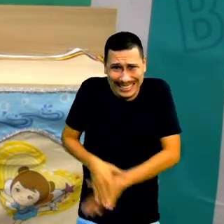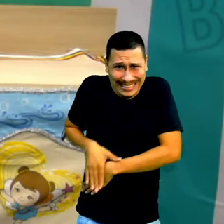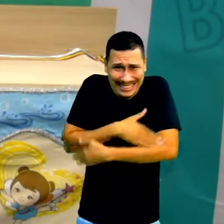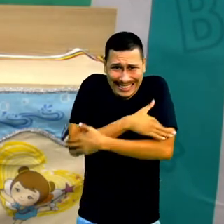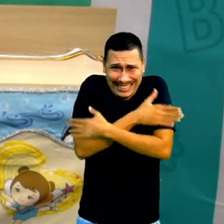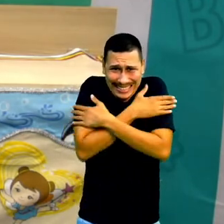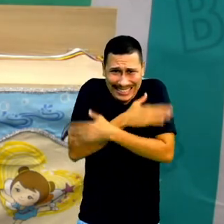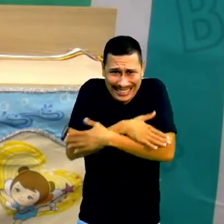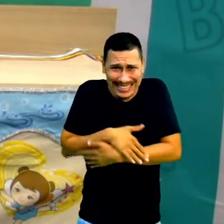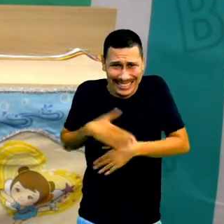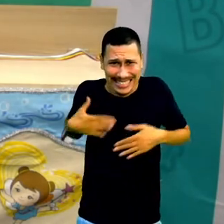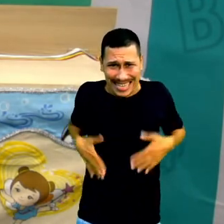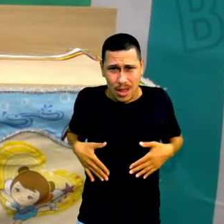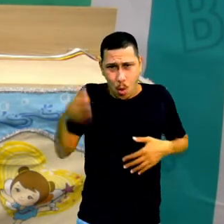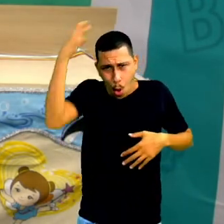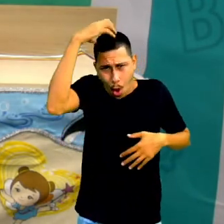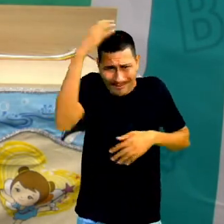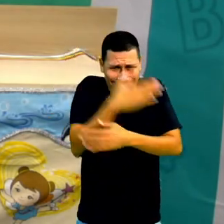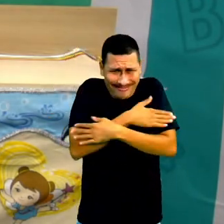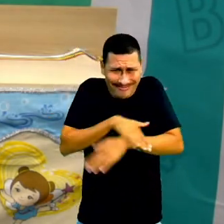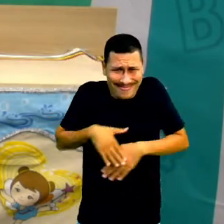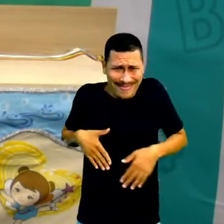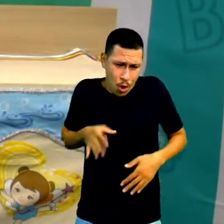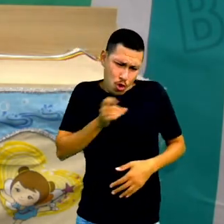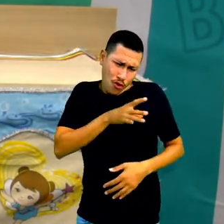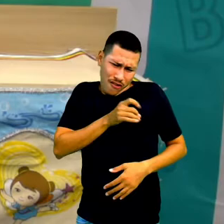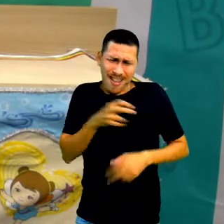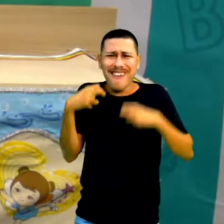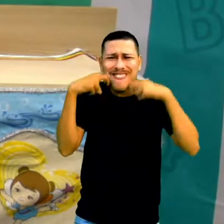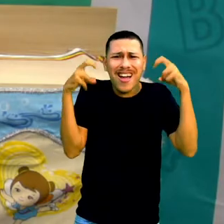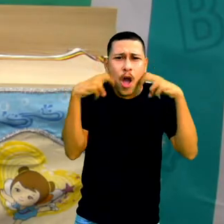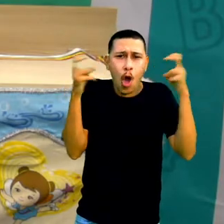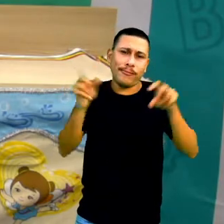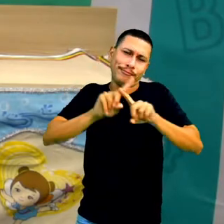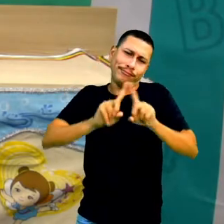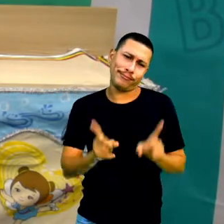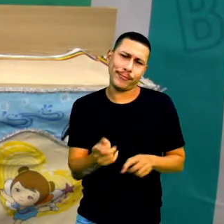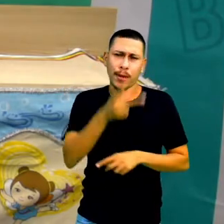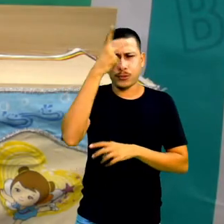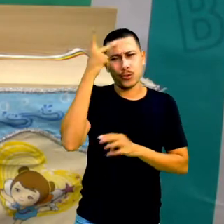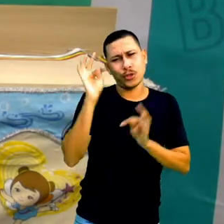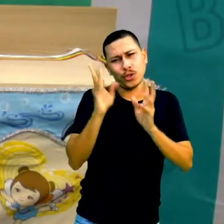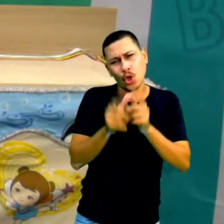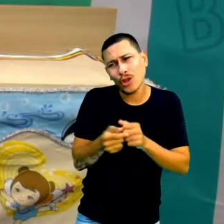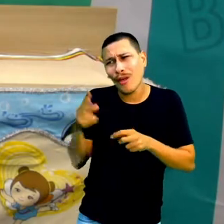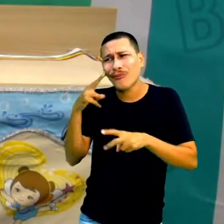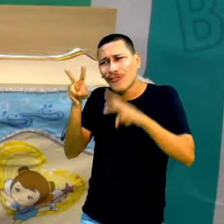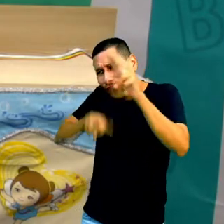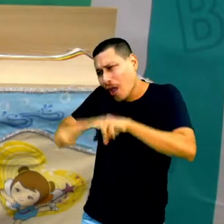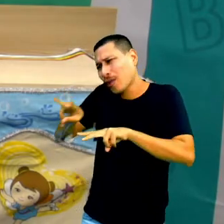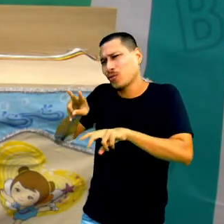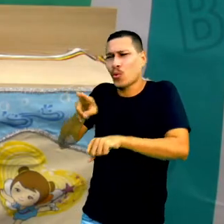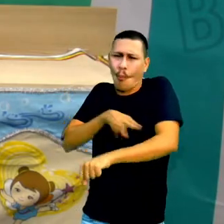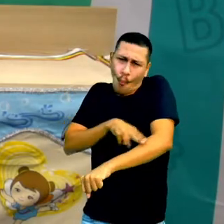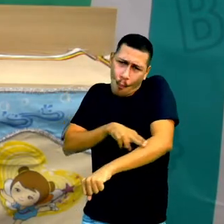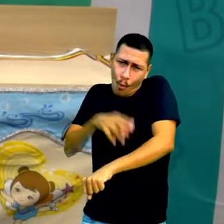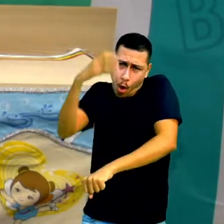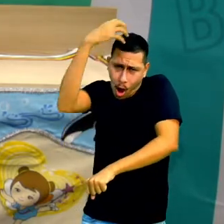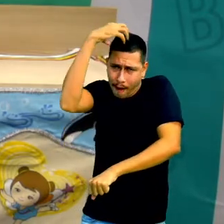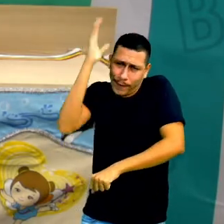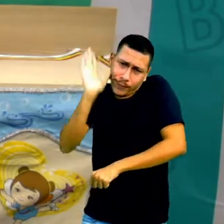ó, ficou todo se cobrindo. Mas todo mundo já tinha visto ele nu, leiturinha.